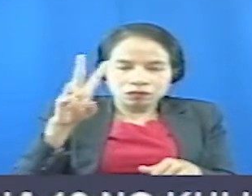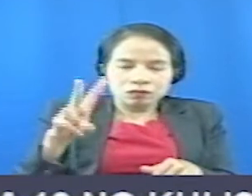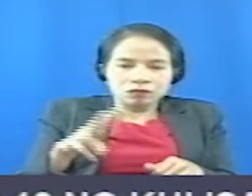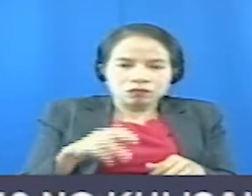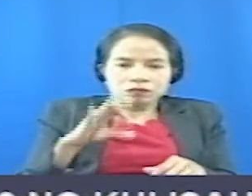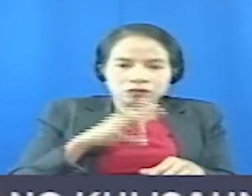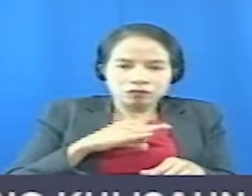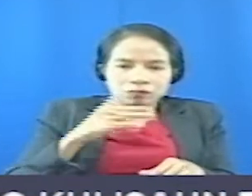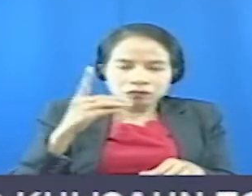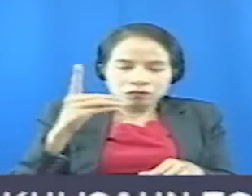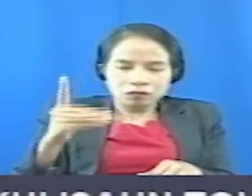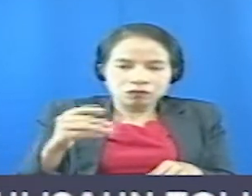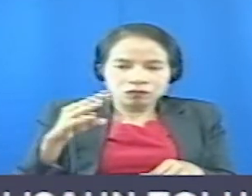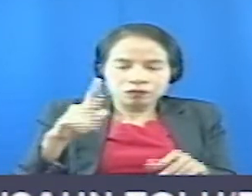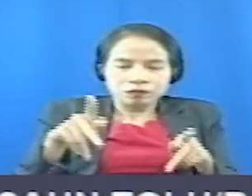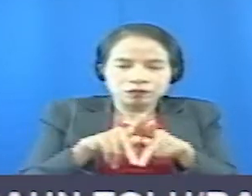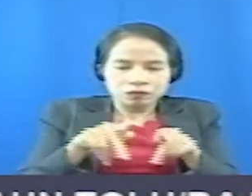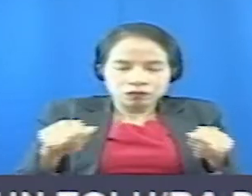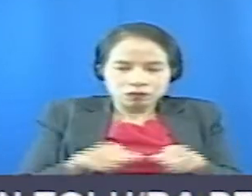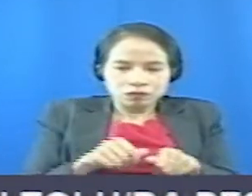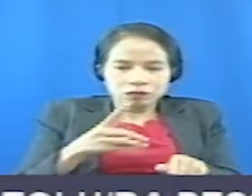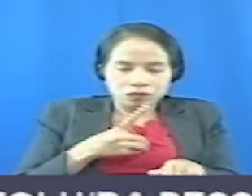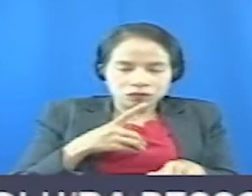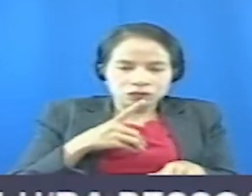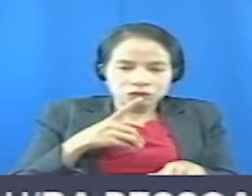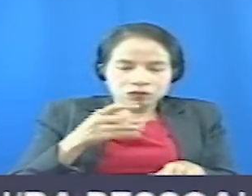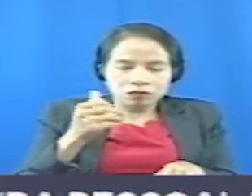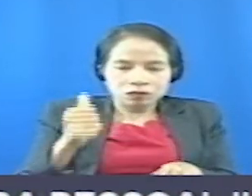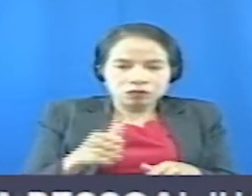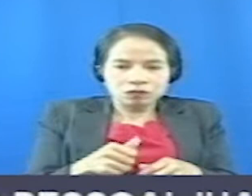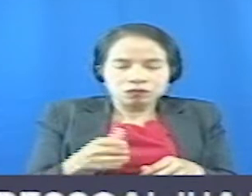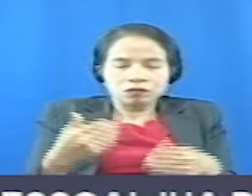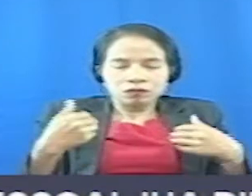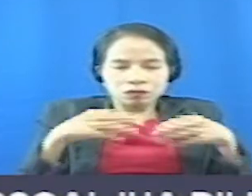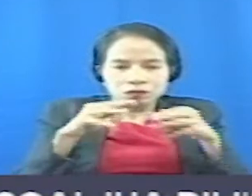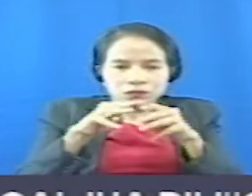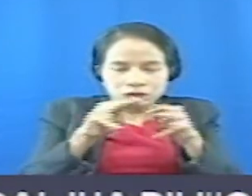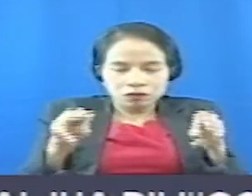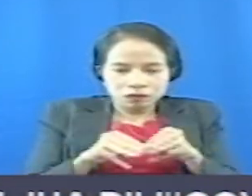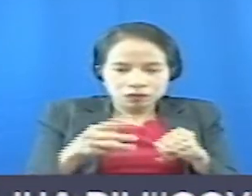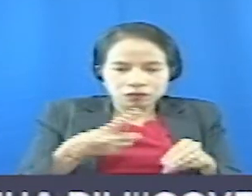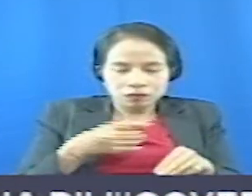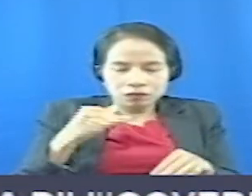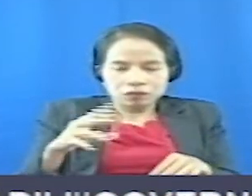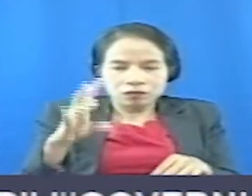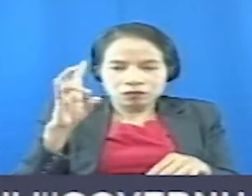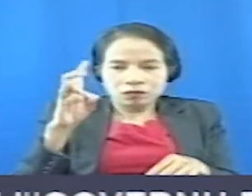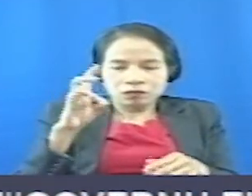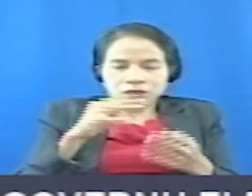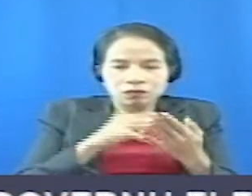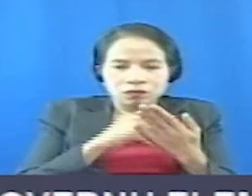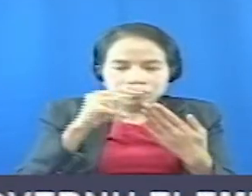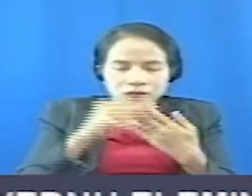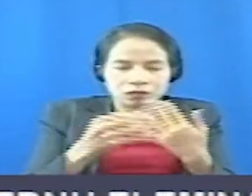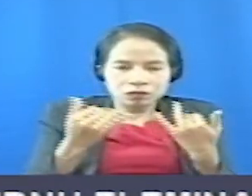Aleixo, Ronuné, caso detetado e a município dele, Rússia, dia 7 de março de 2021, to